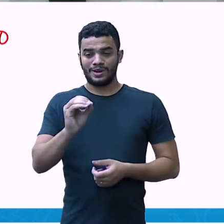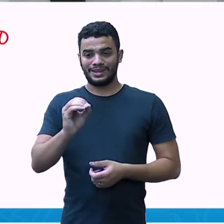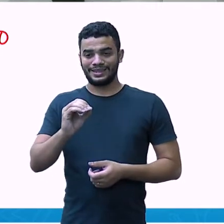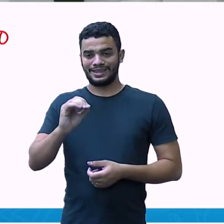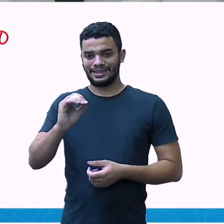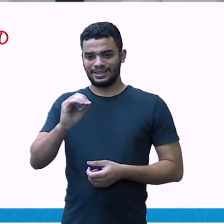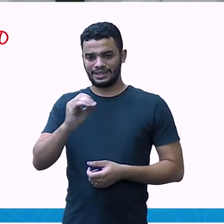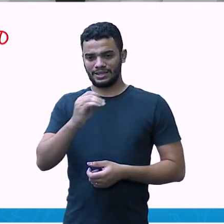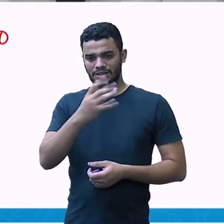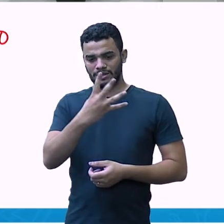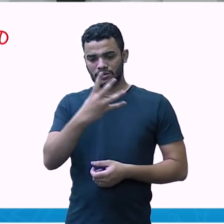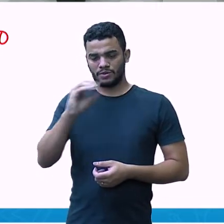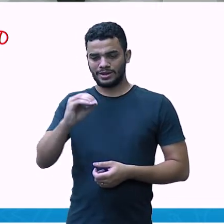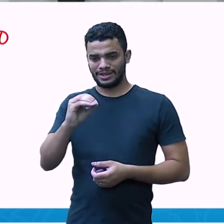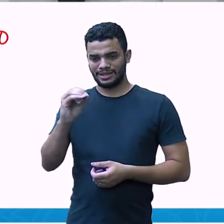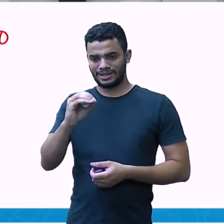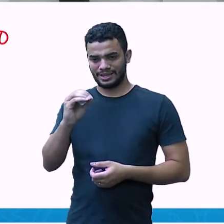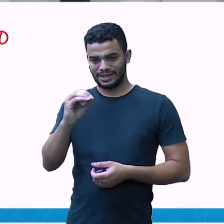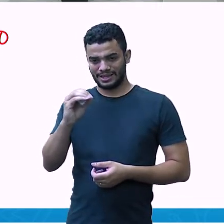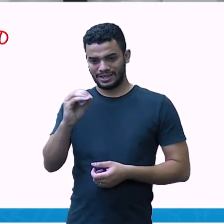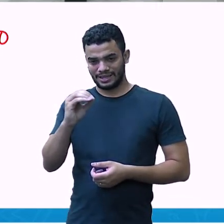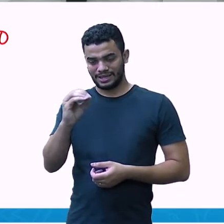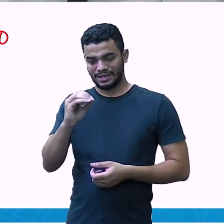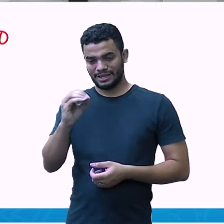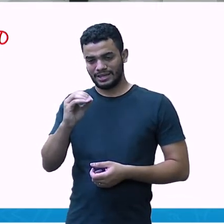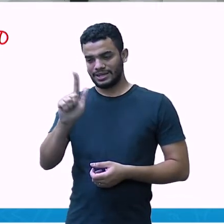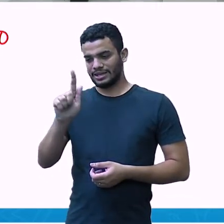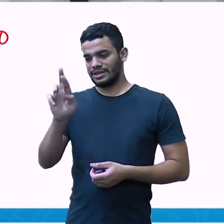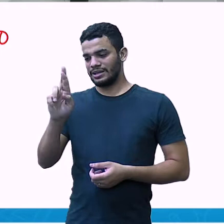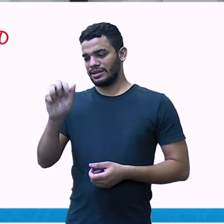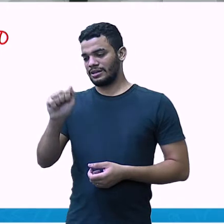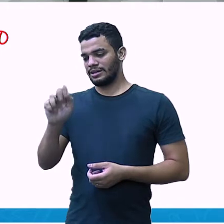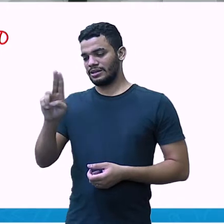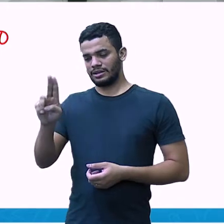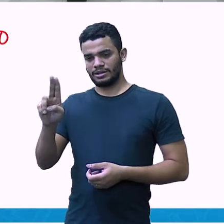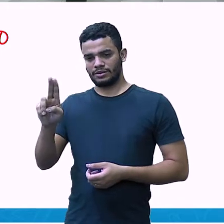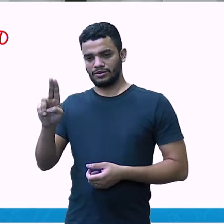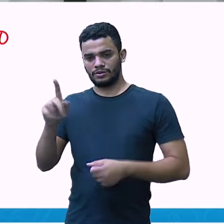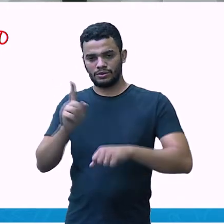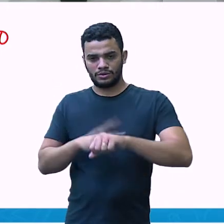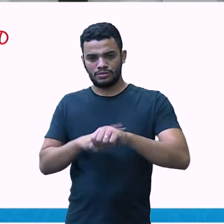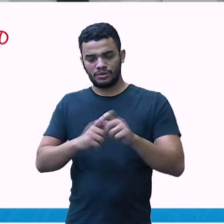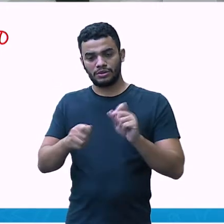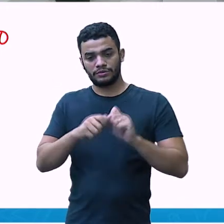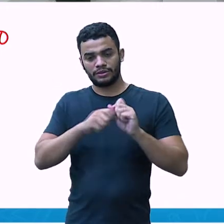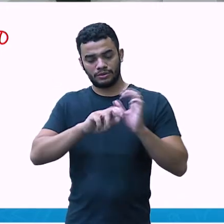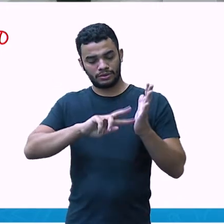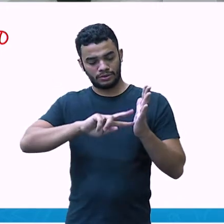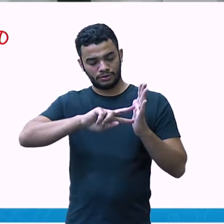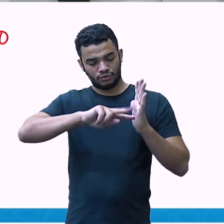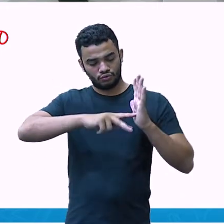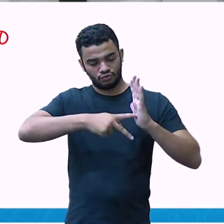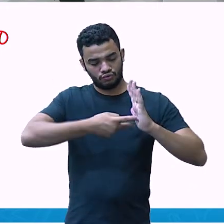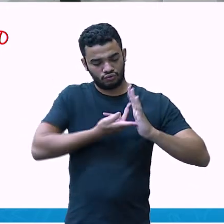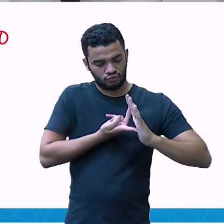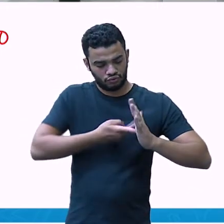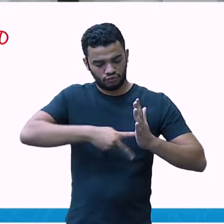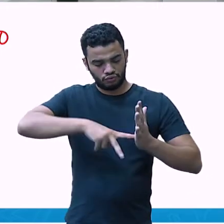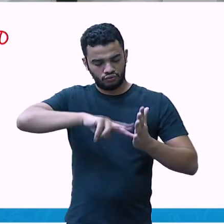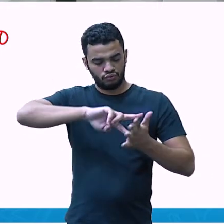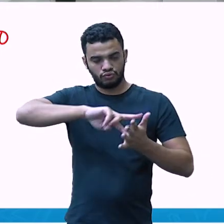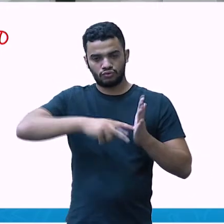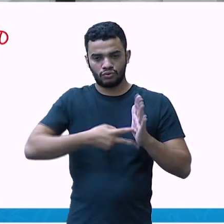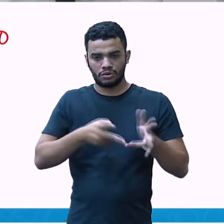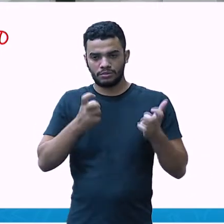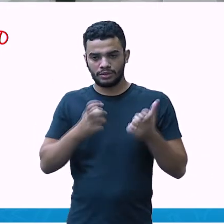circunferência 144 graus. Por isso que você observa que o verde, a parte é maior,